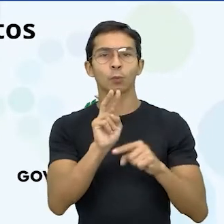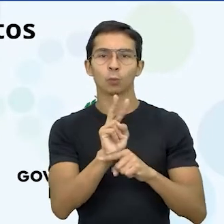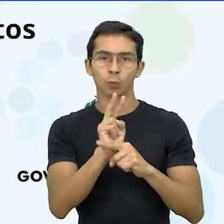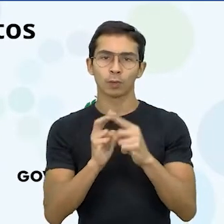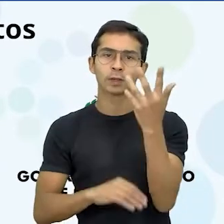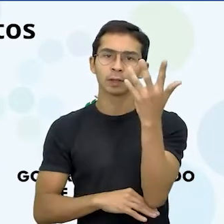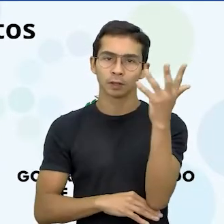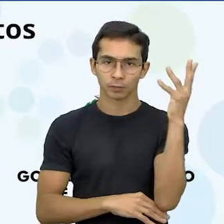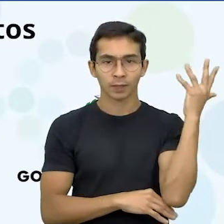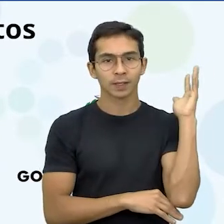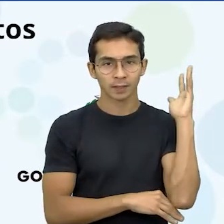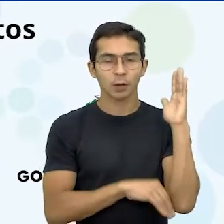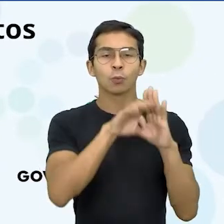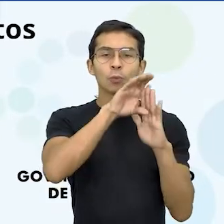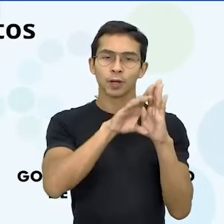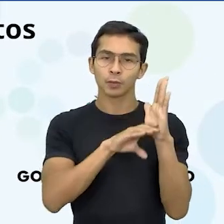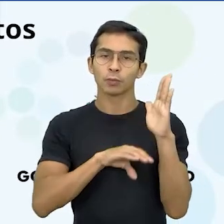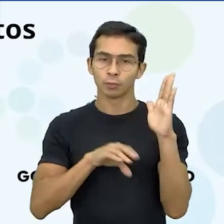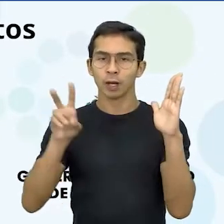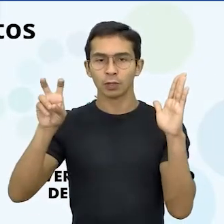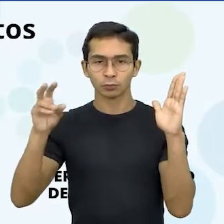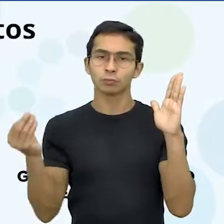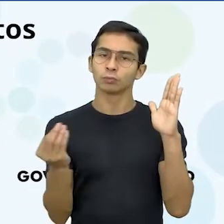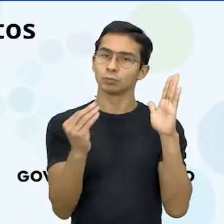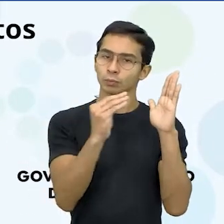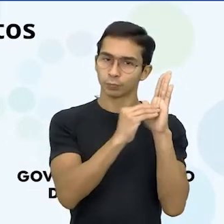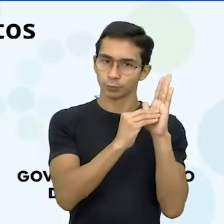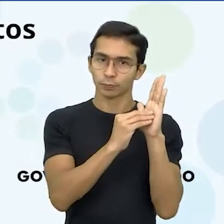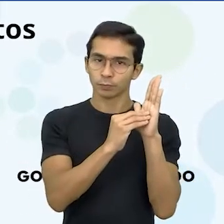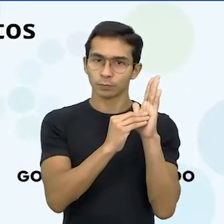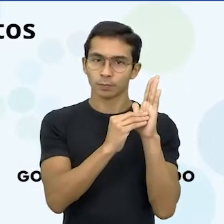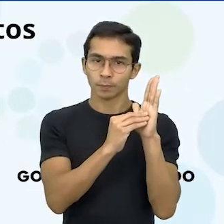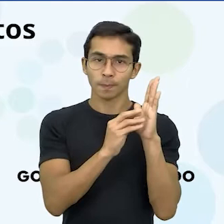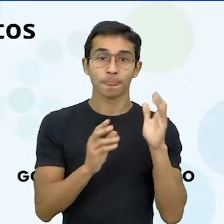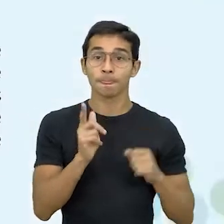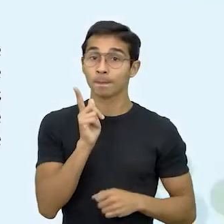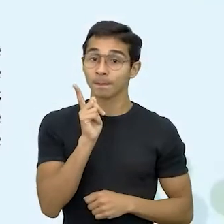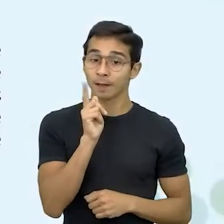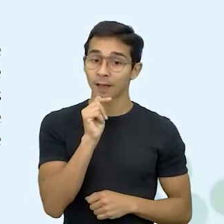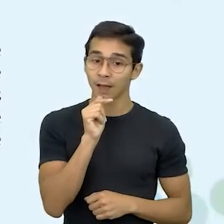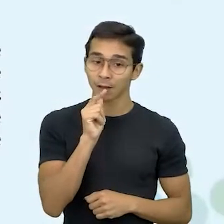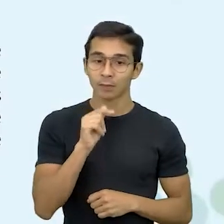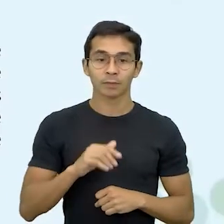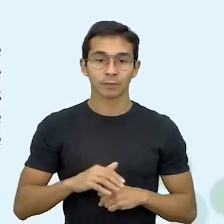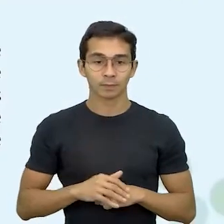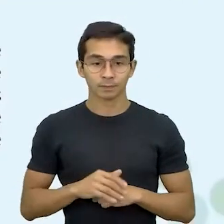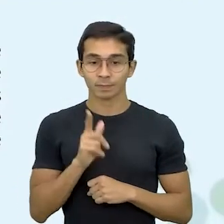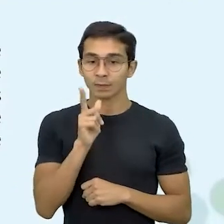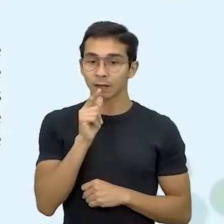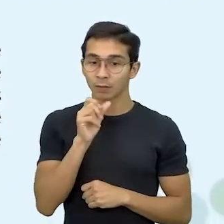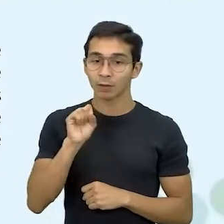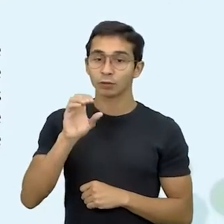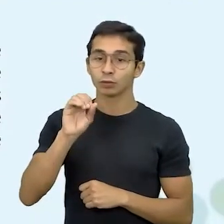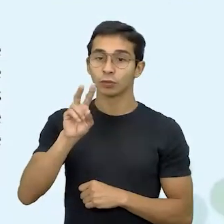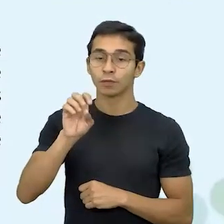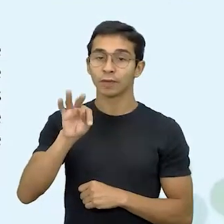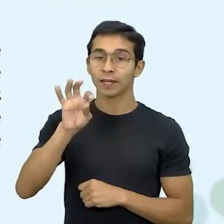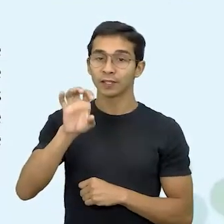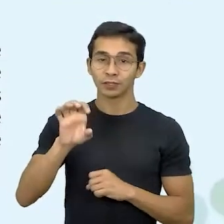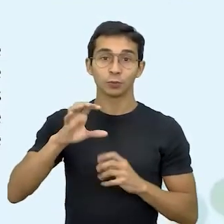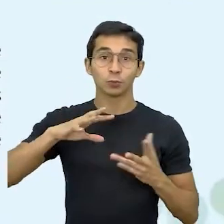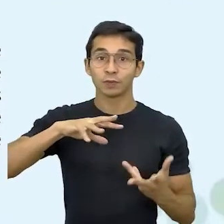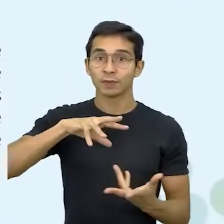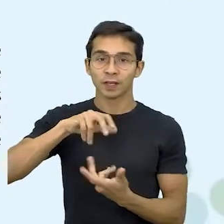está inserida no componente curricular Água, solvente universal. Água, um bem